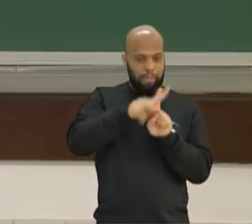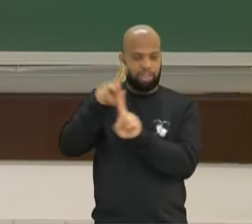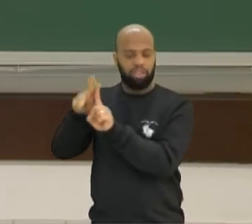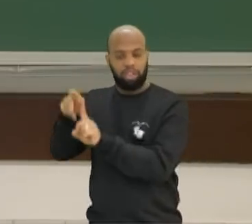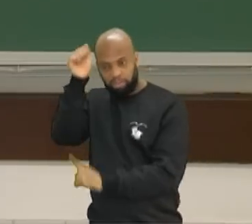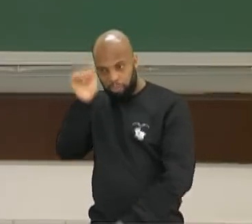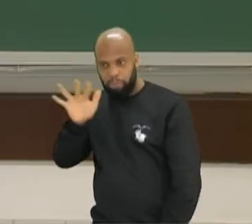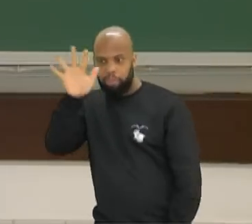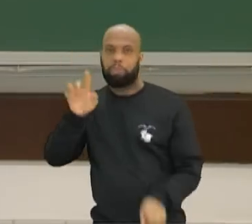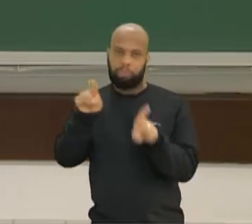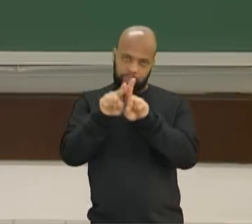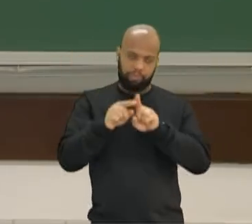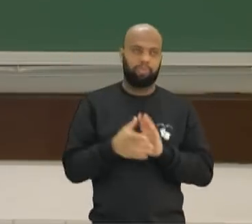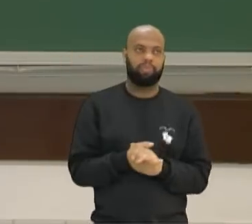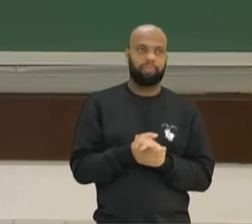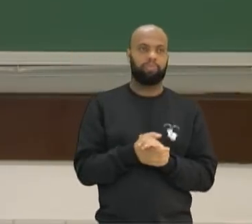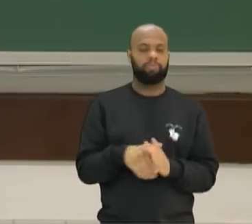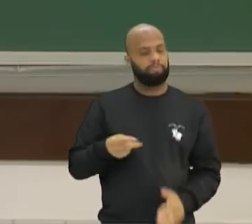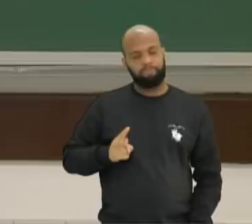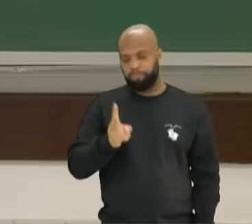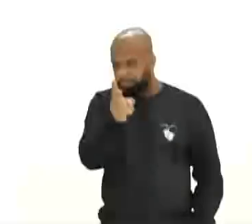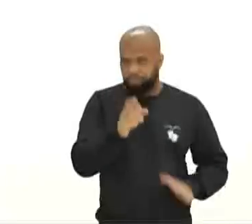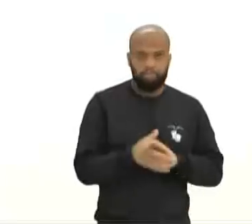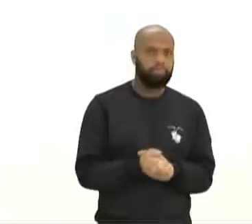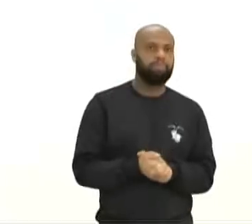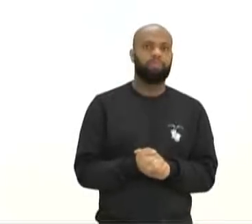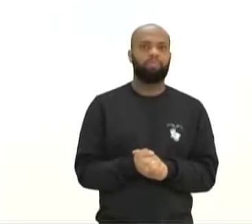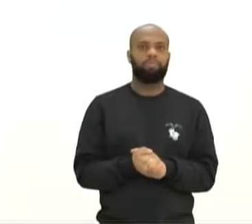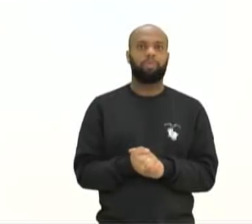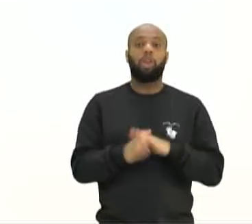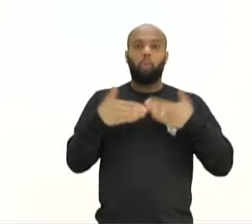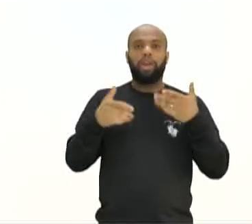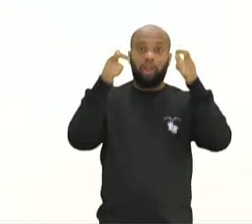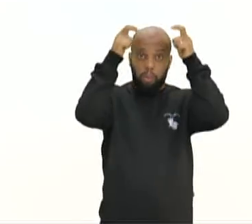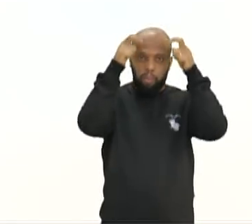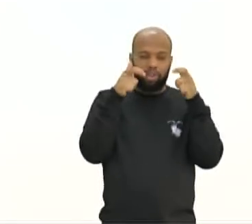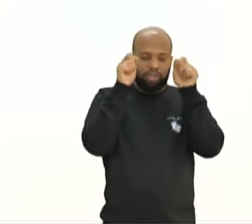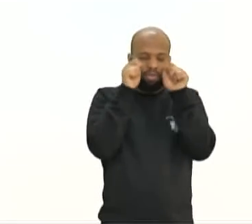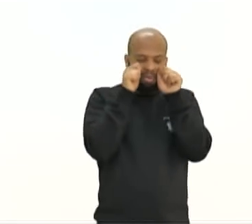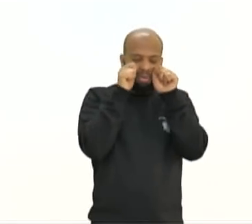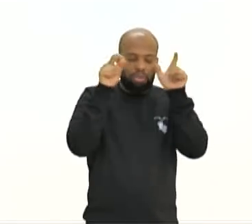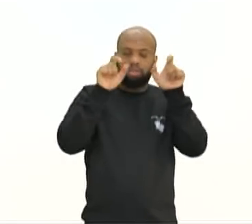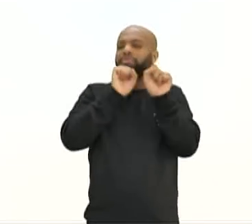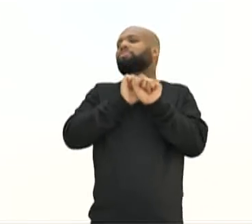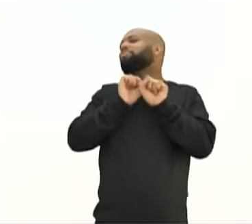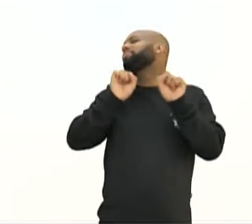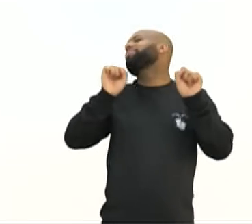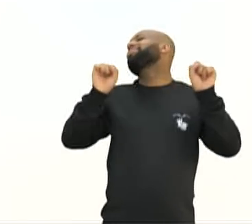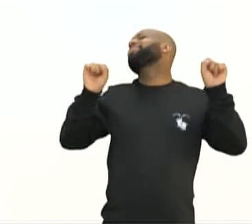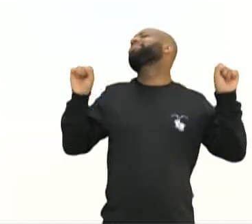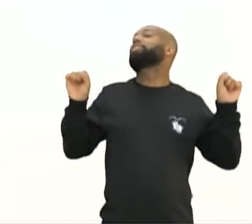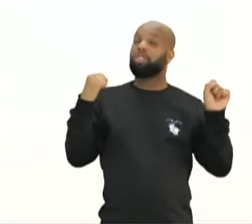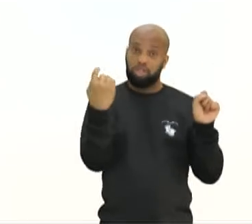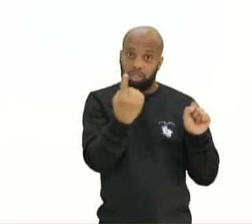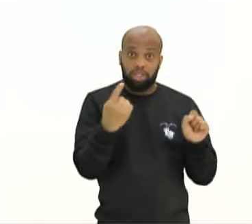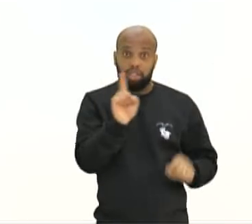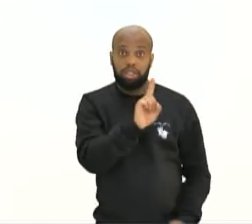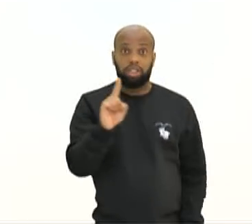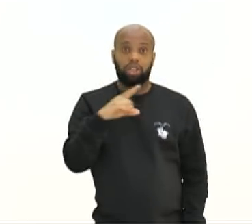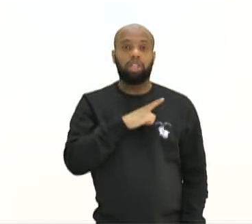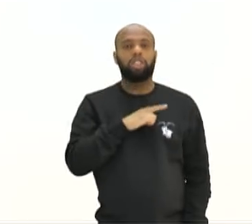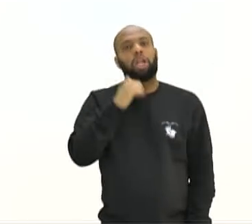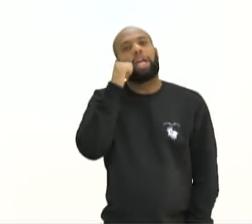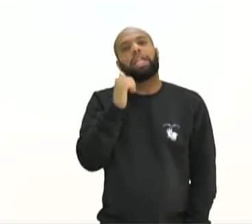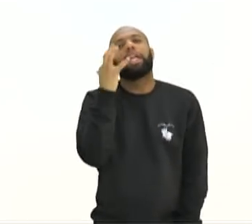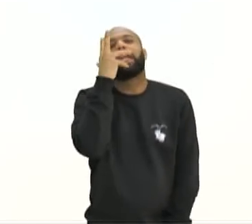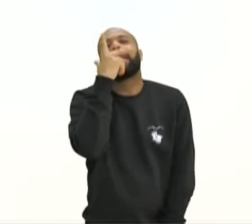histórias. E continuando. Quando a princesa acordou, já não estava sozinha. Uma menina